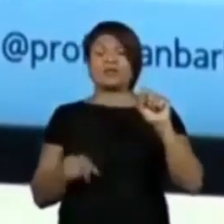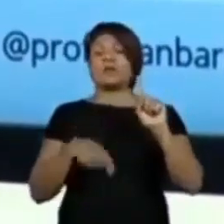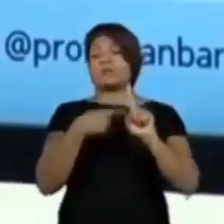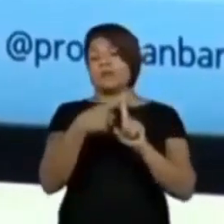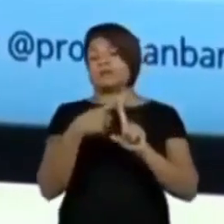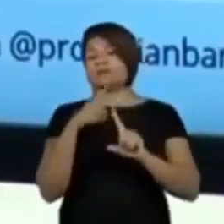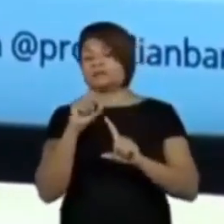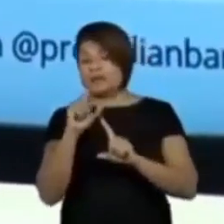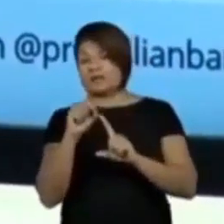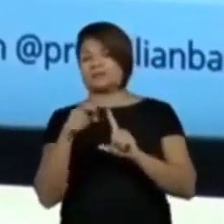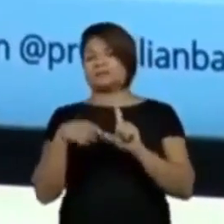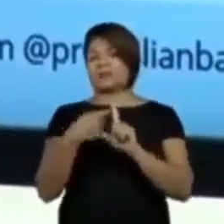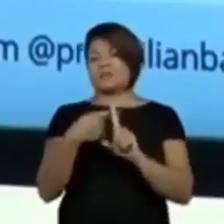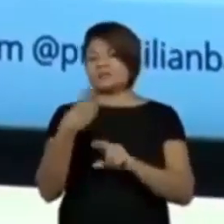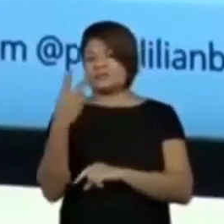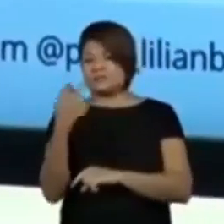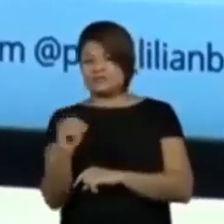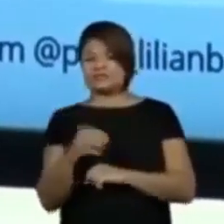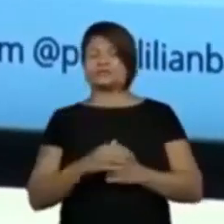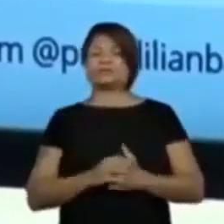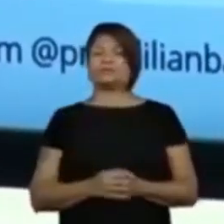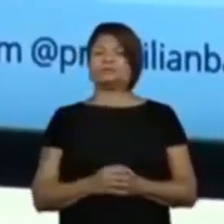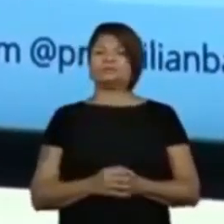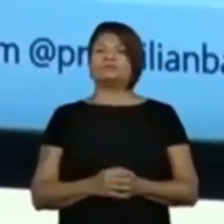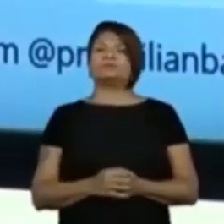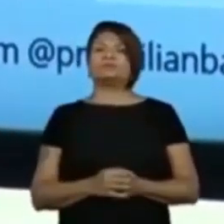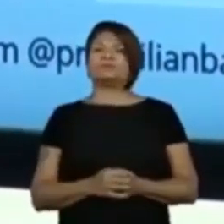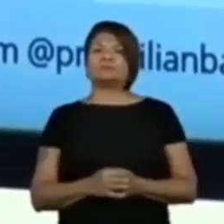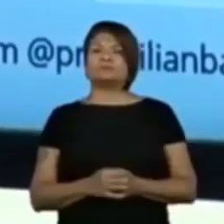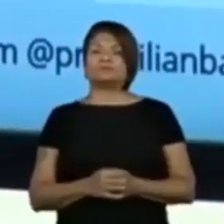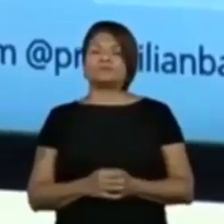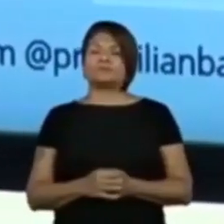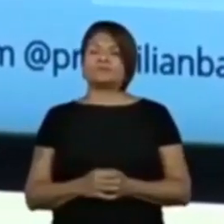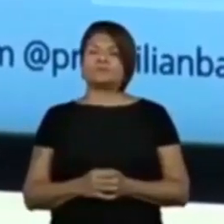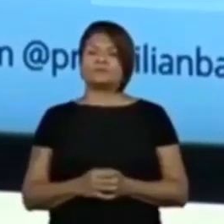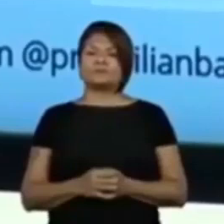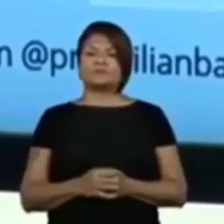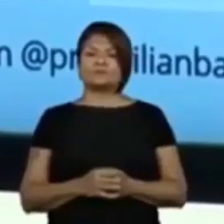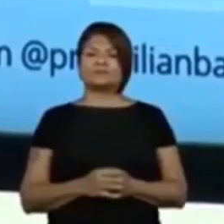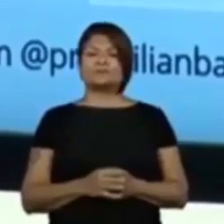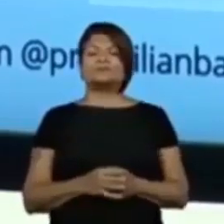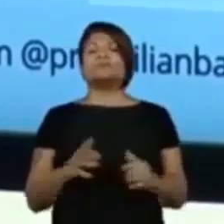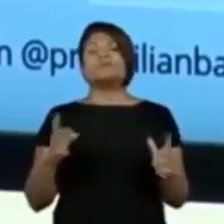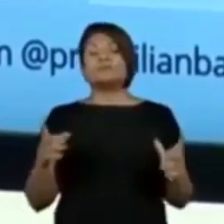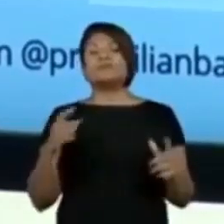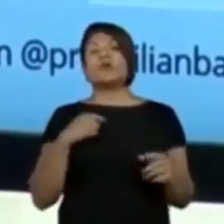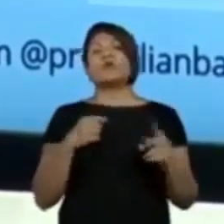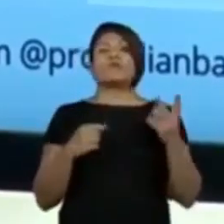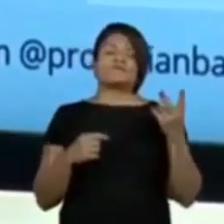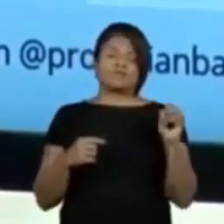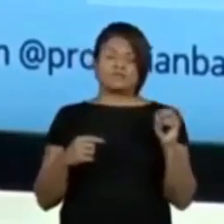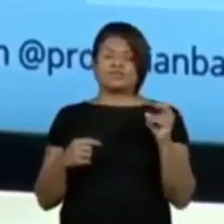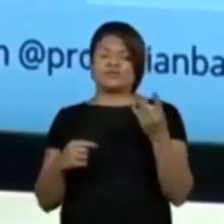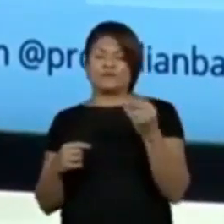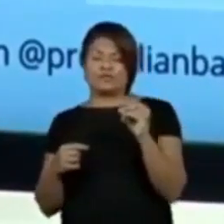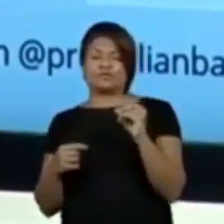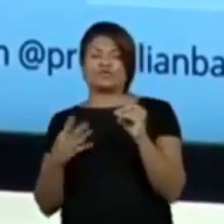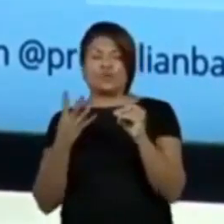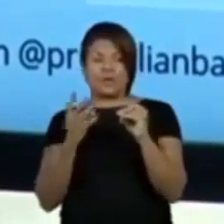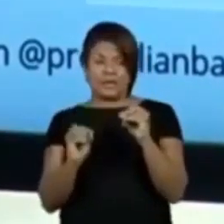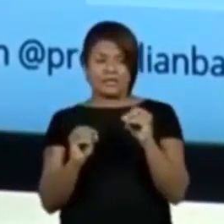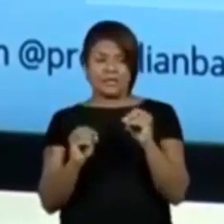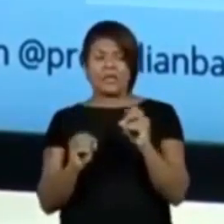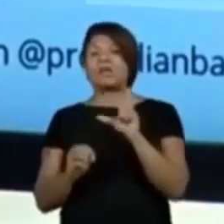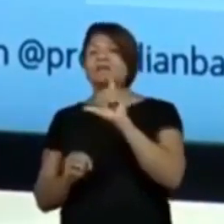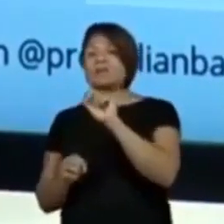10 mais 20 mais 20. Então, olha lá, 20 mais 20, 40. 10 mais 10 dá